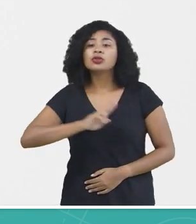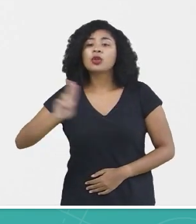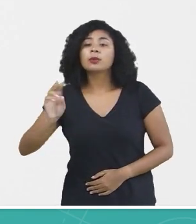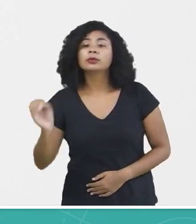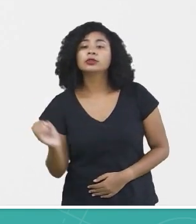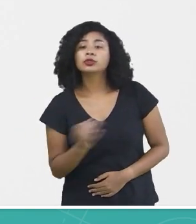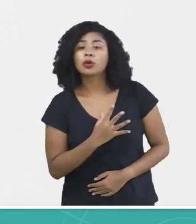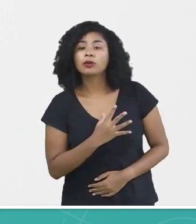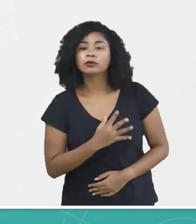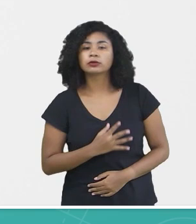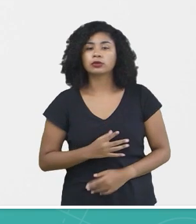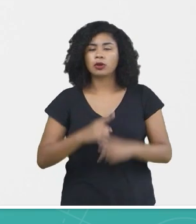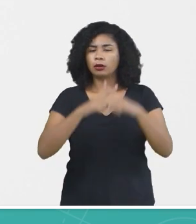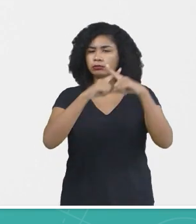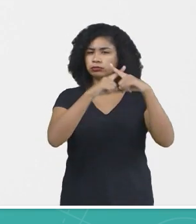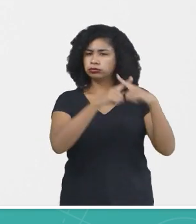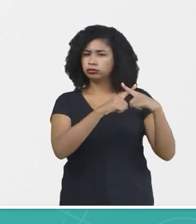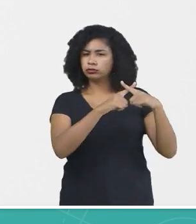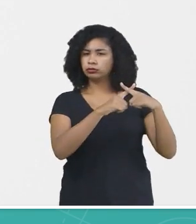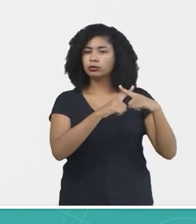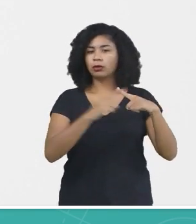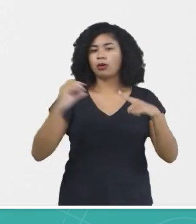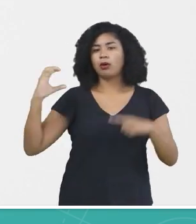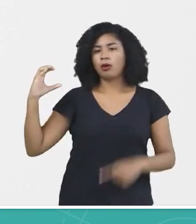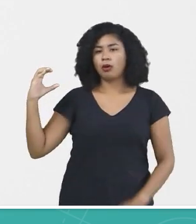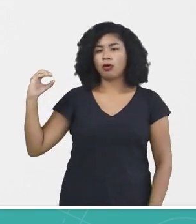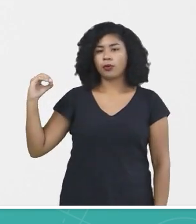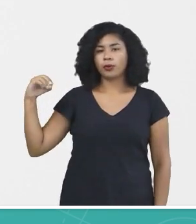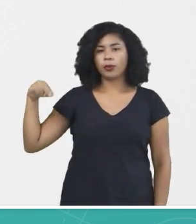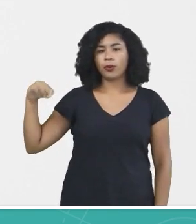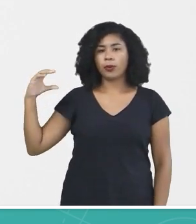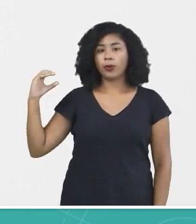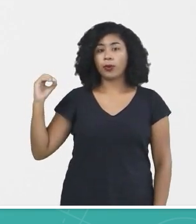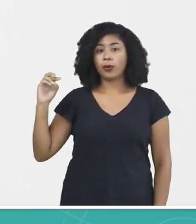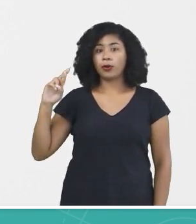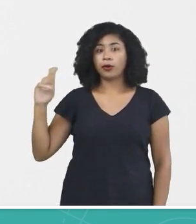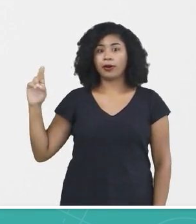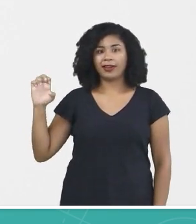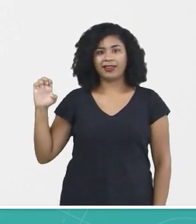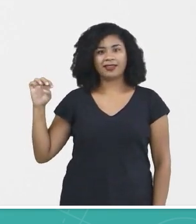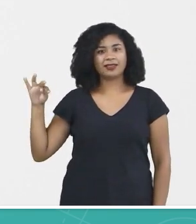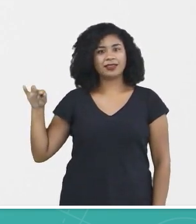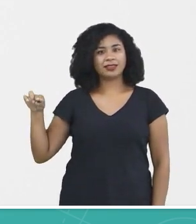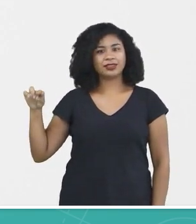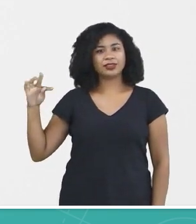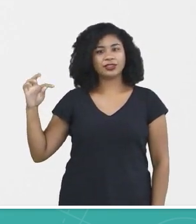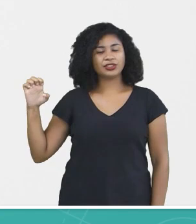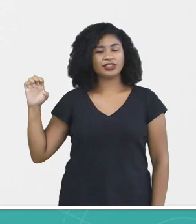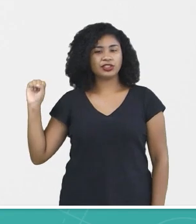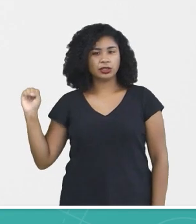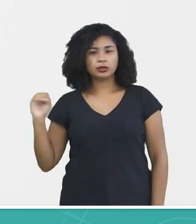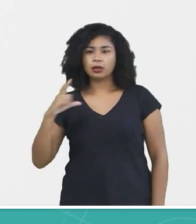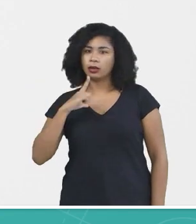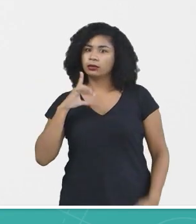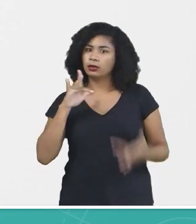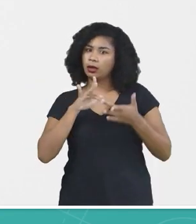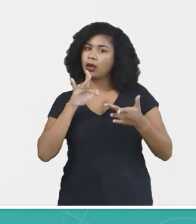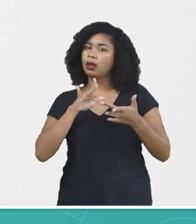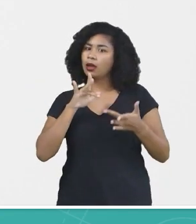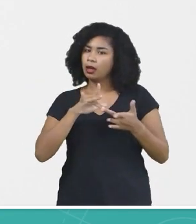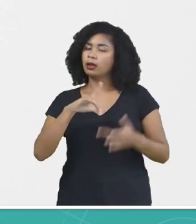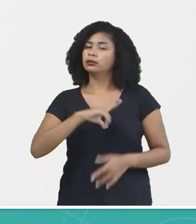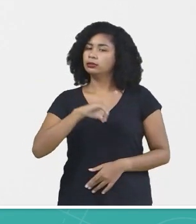retas concorrentes. Ou seja, elas se tocam, só que em um único ponto. E aí pode estar